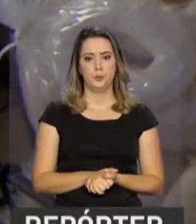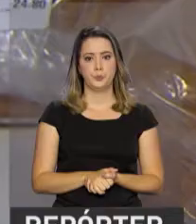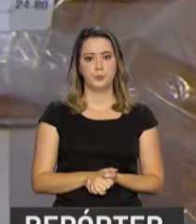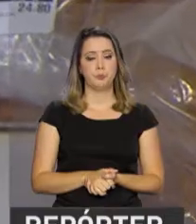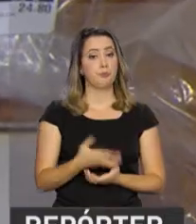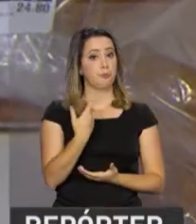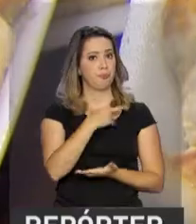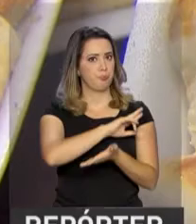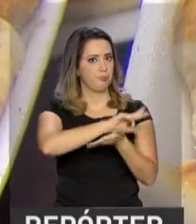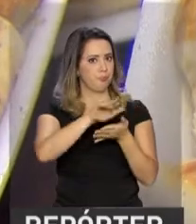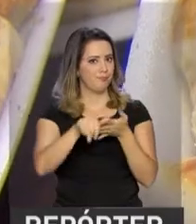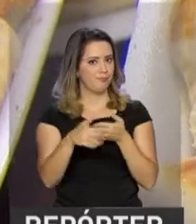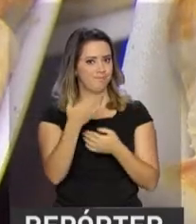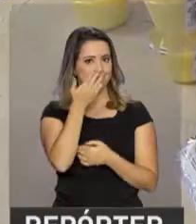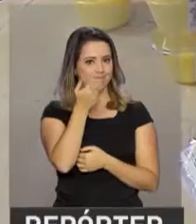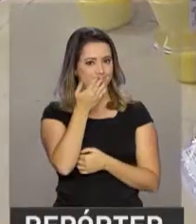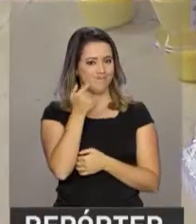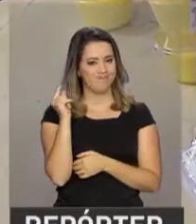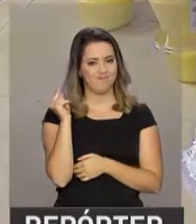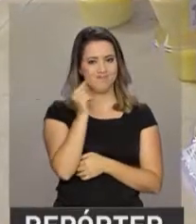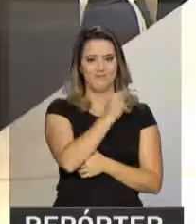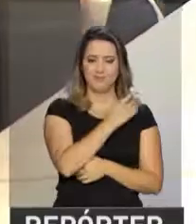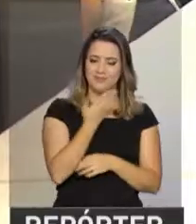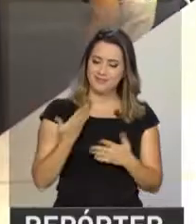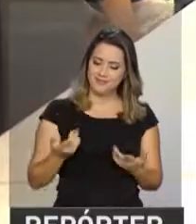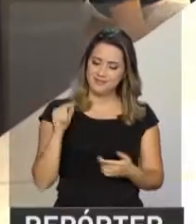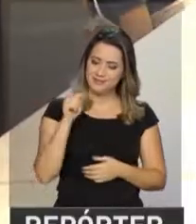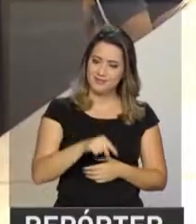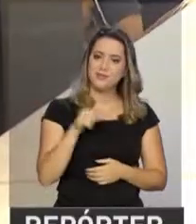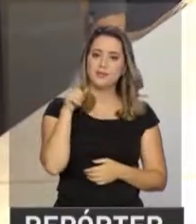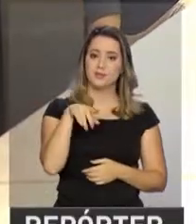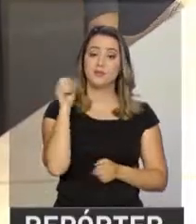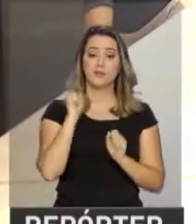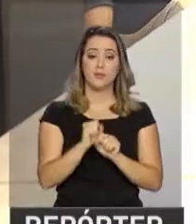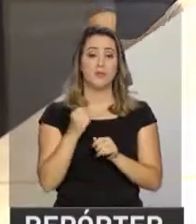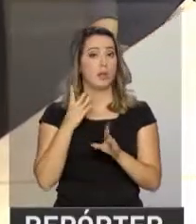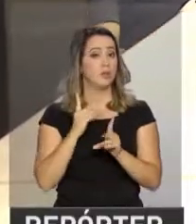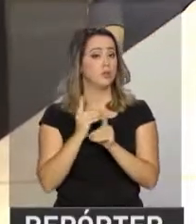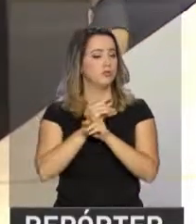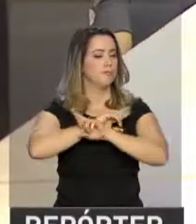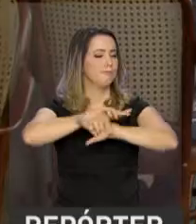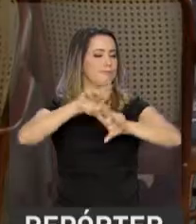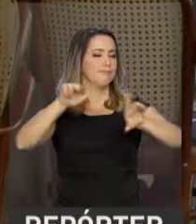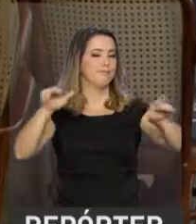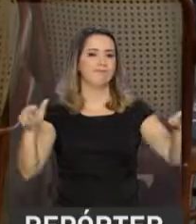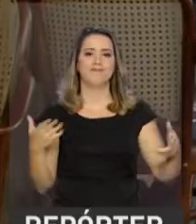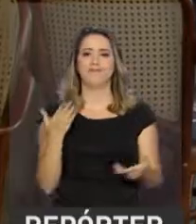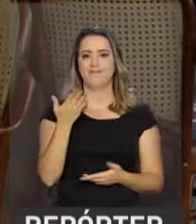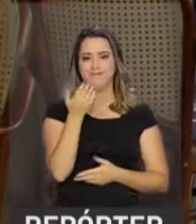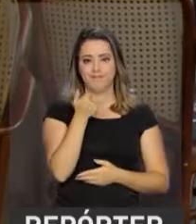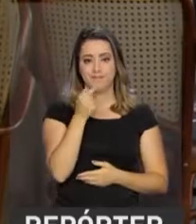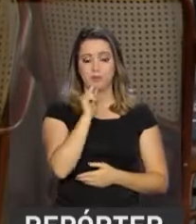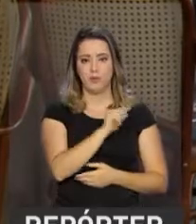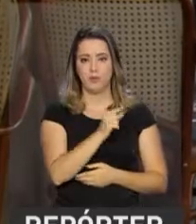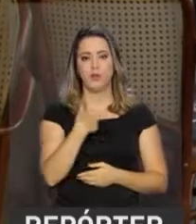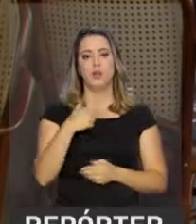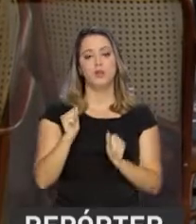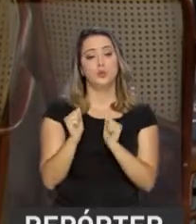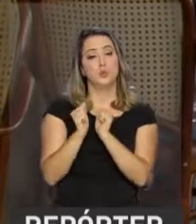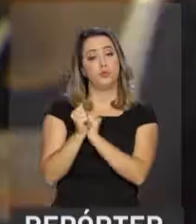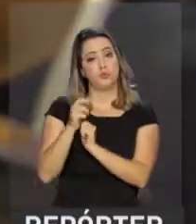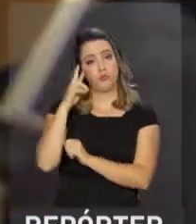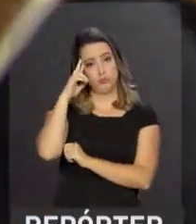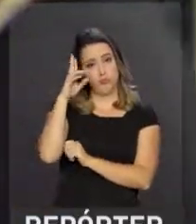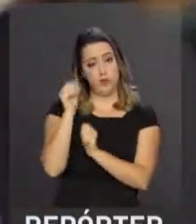biscoito bolos salgados pães e doces aqui é possível encontrar de tudo um pouco andréia toca o negócio ao lado da